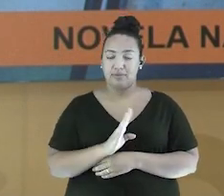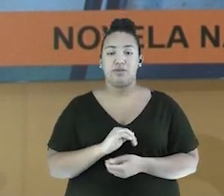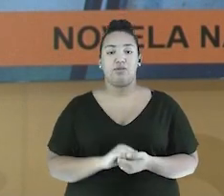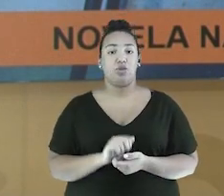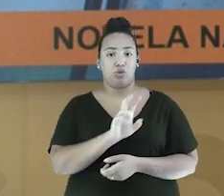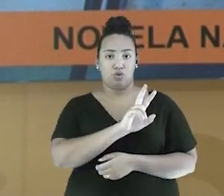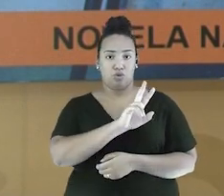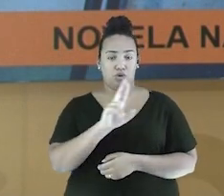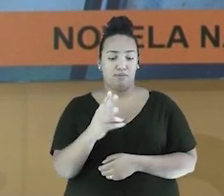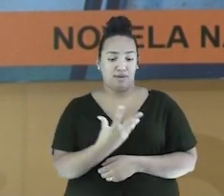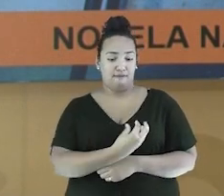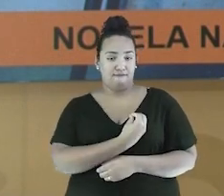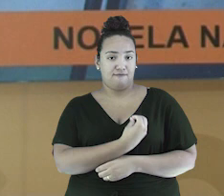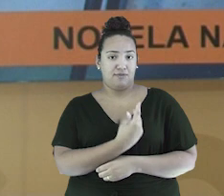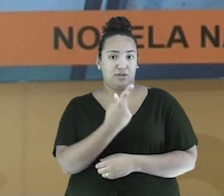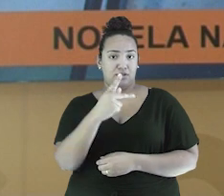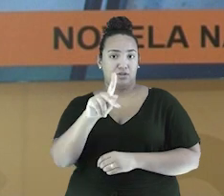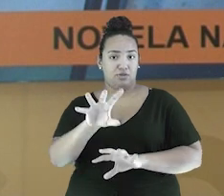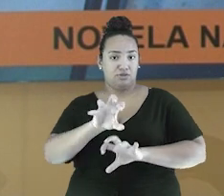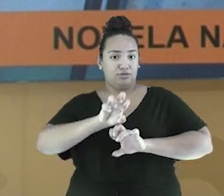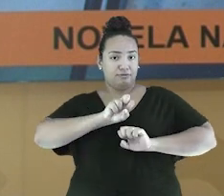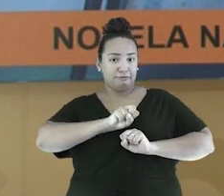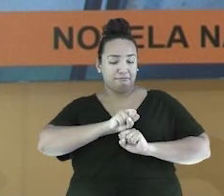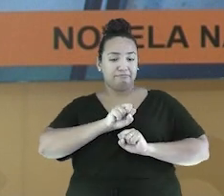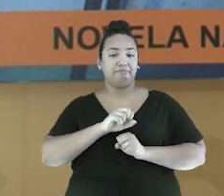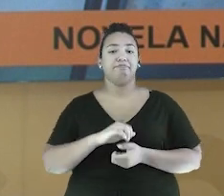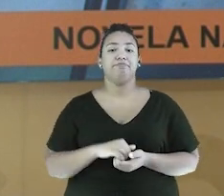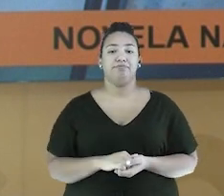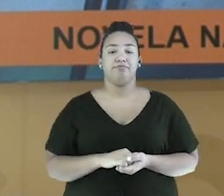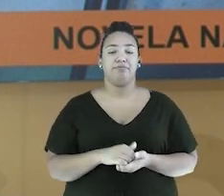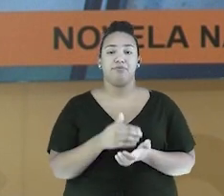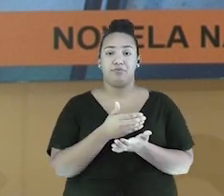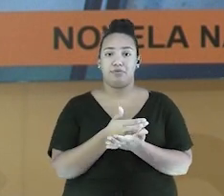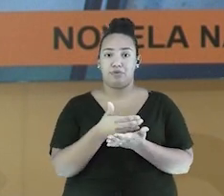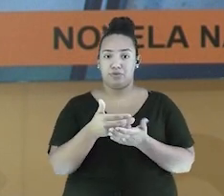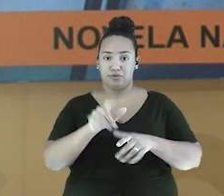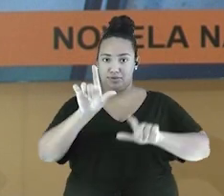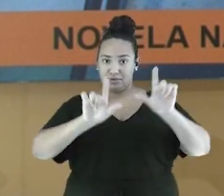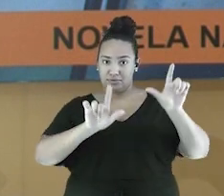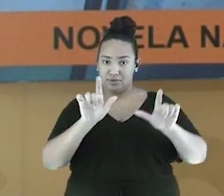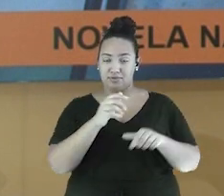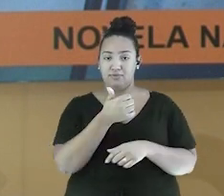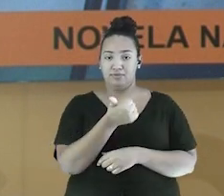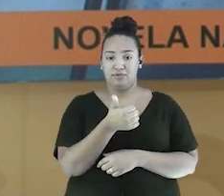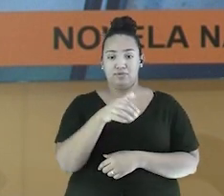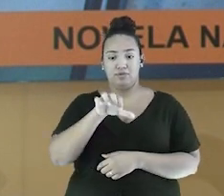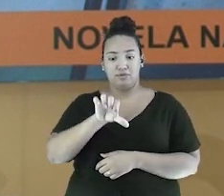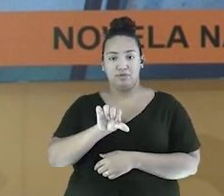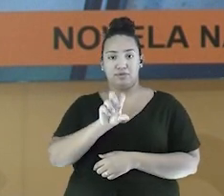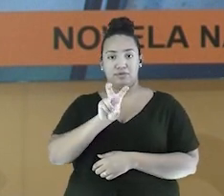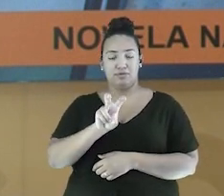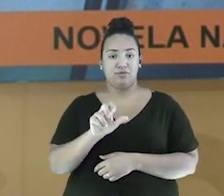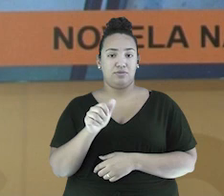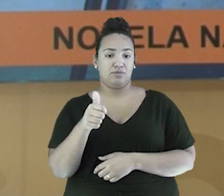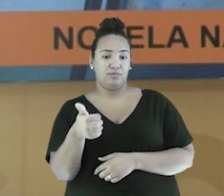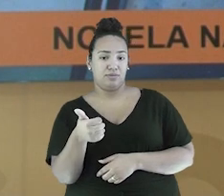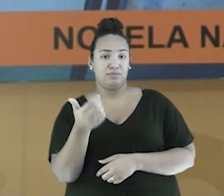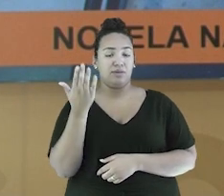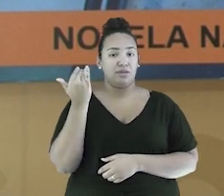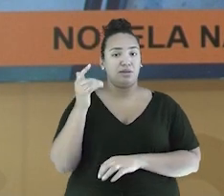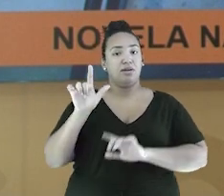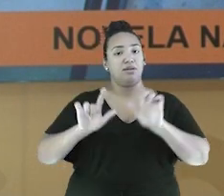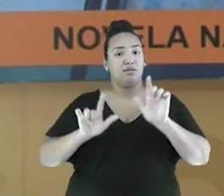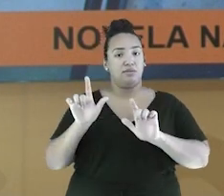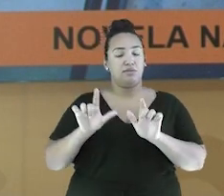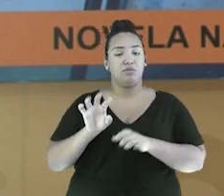Me Pertence, que foi ao ar no dia 21 de dezembro de 1951, na antiga TV